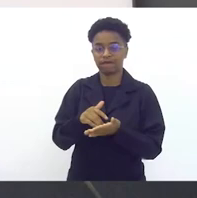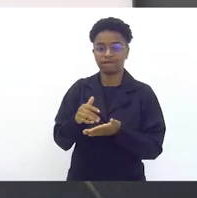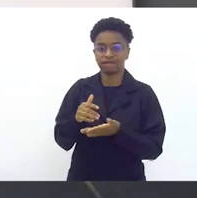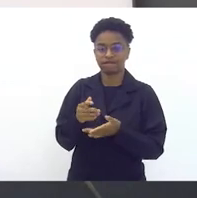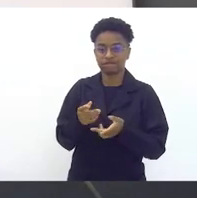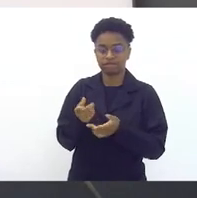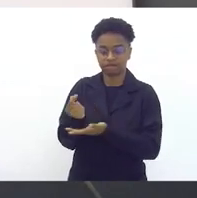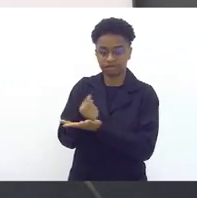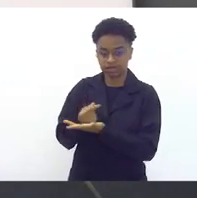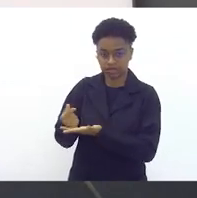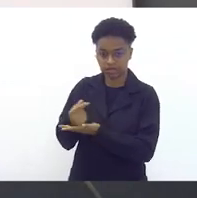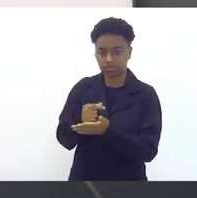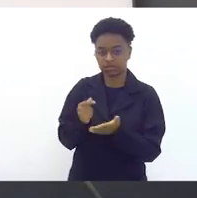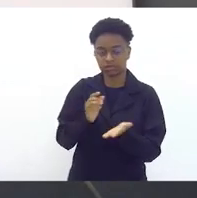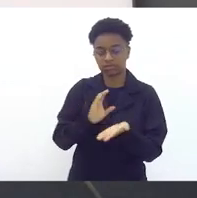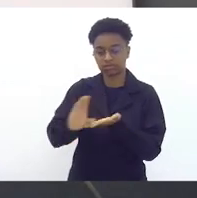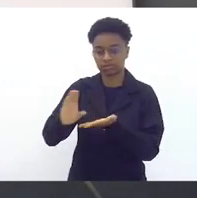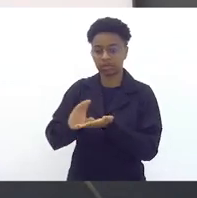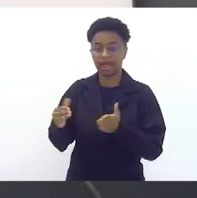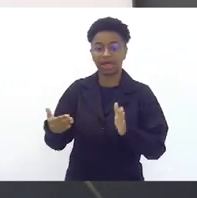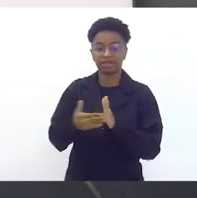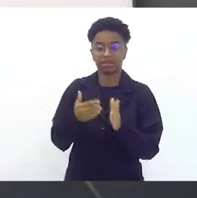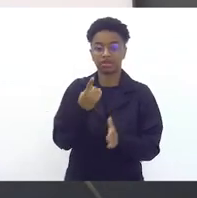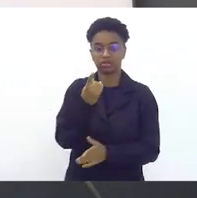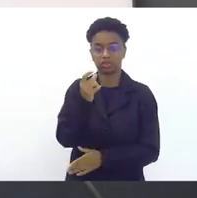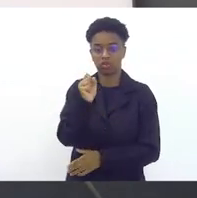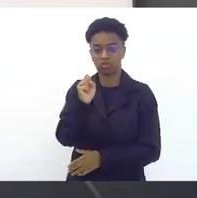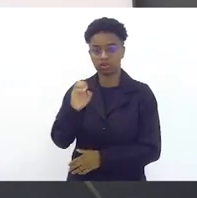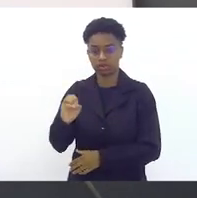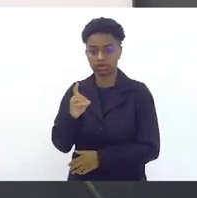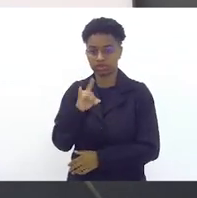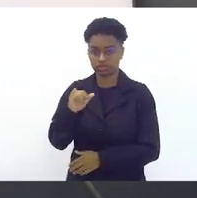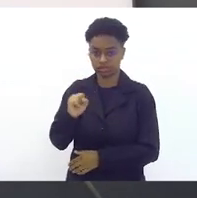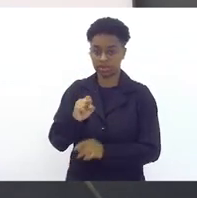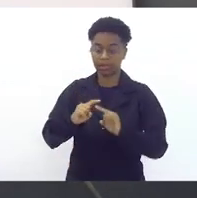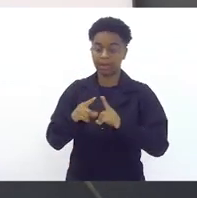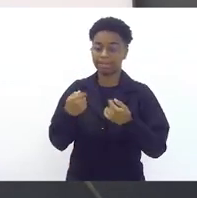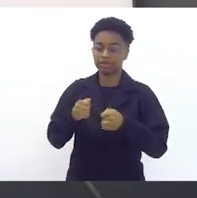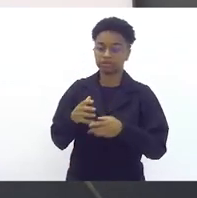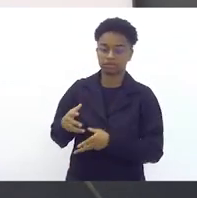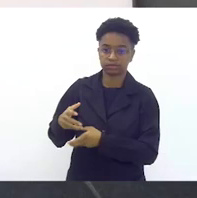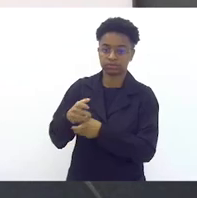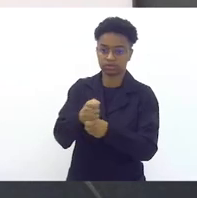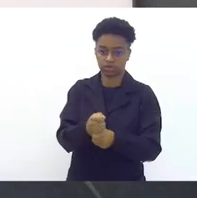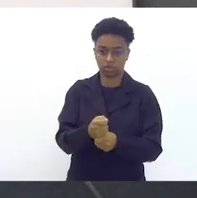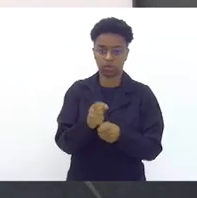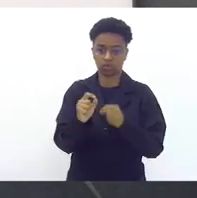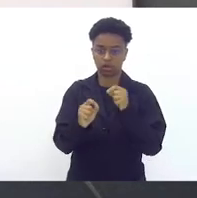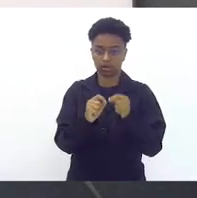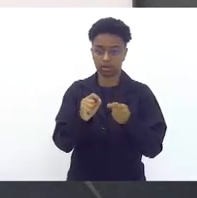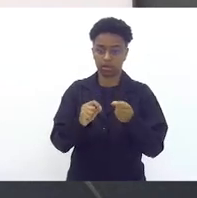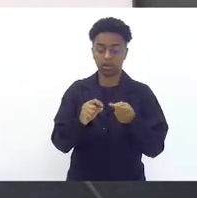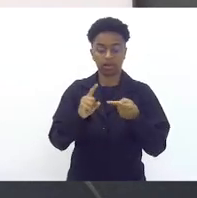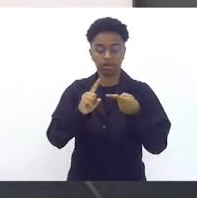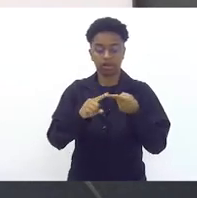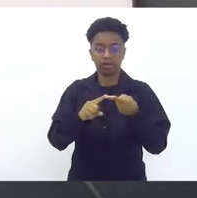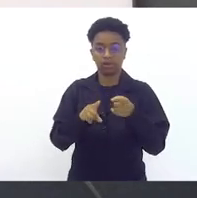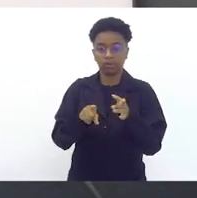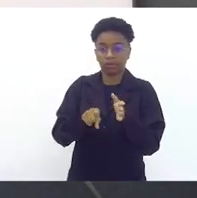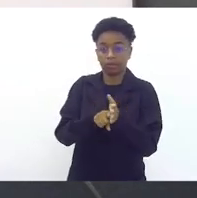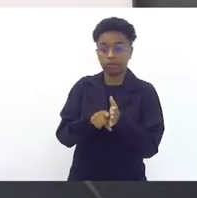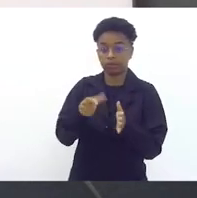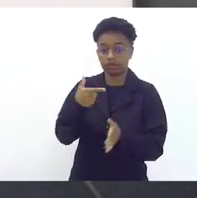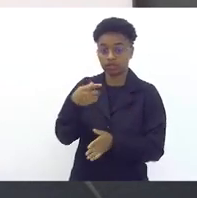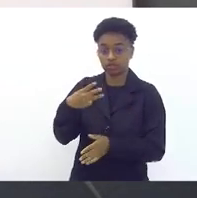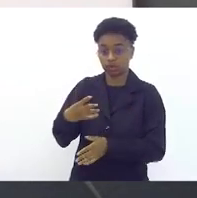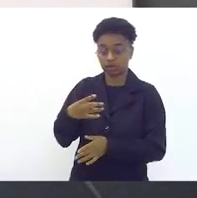180 dias, devendo respeitar cumulativamente os seguintes requisitos: interstício mínimo de 24 meses de efetivo